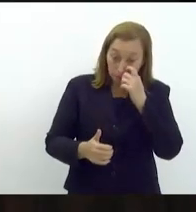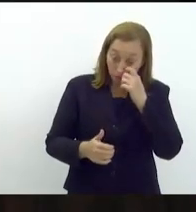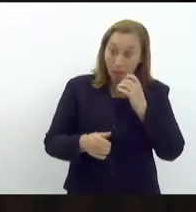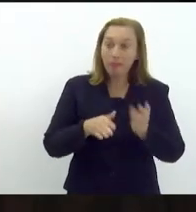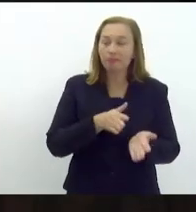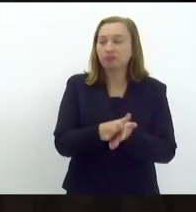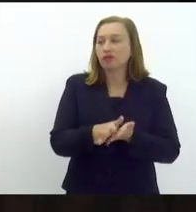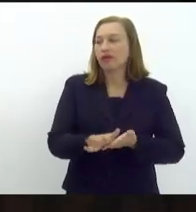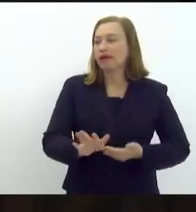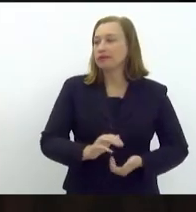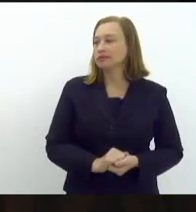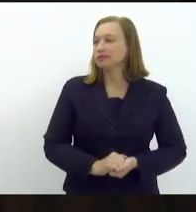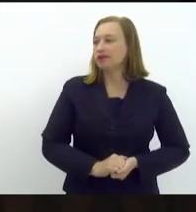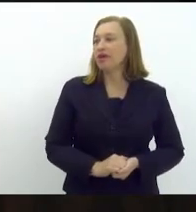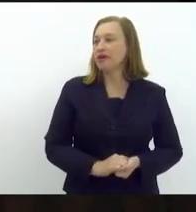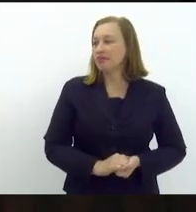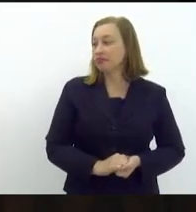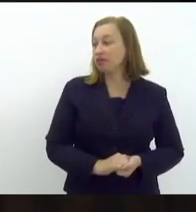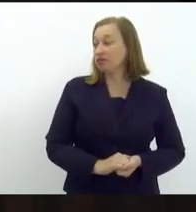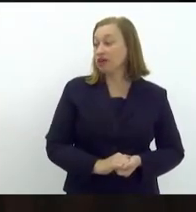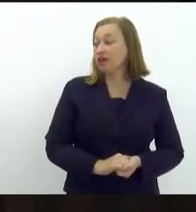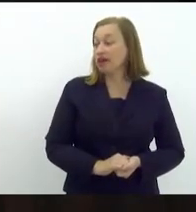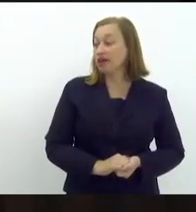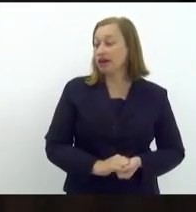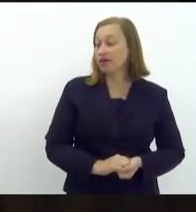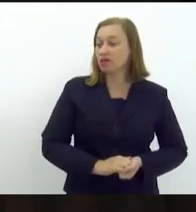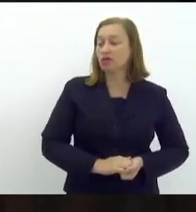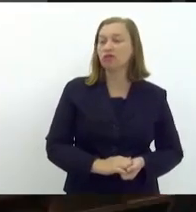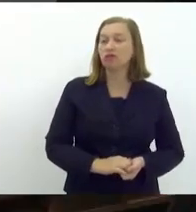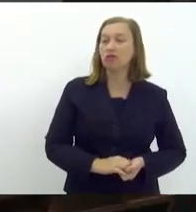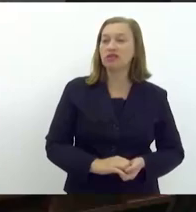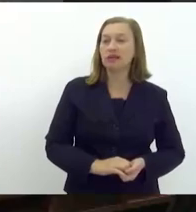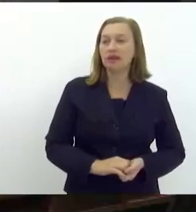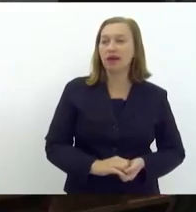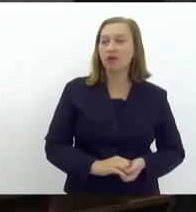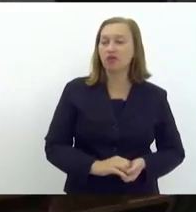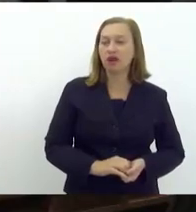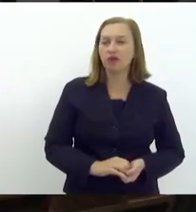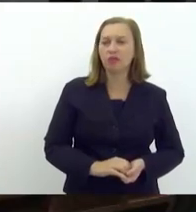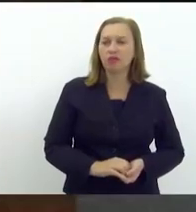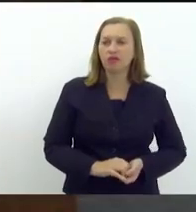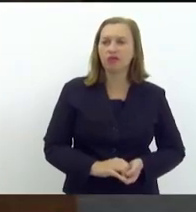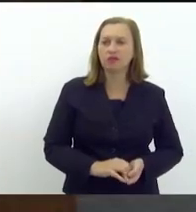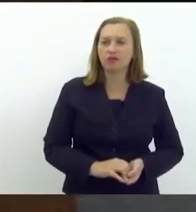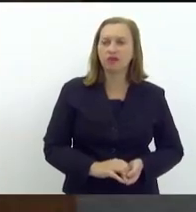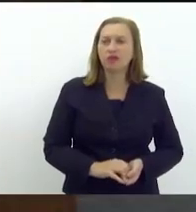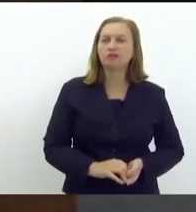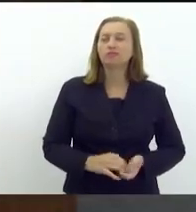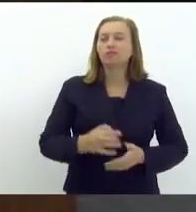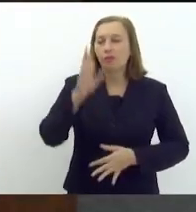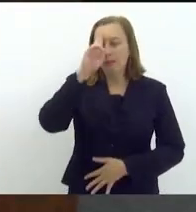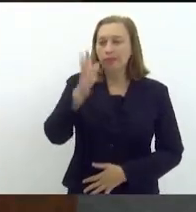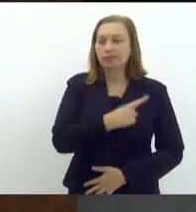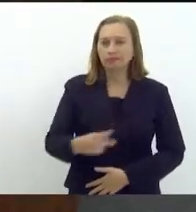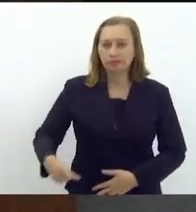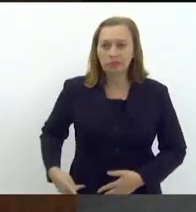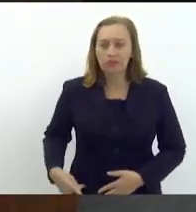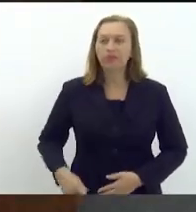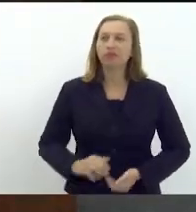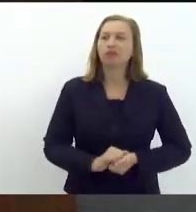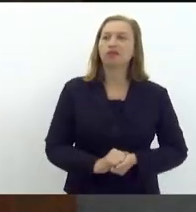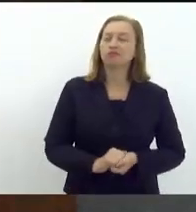autógrafo declaração de voto deputada Dani Monteiro por favor senhor presidente vossa excelência sei que é